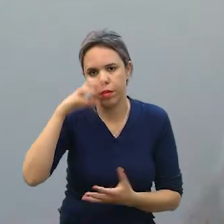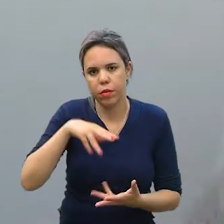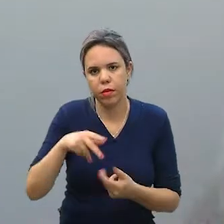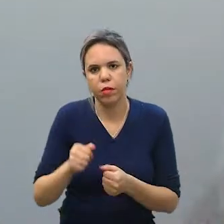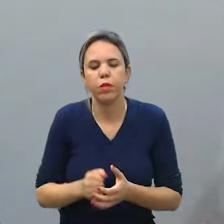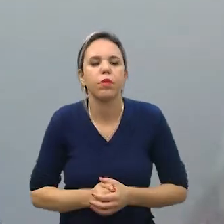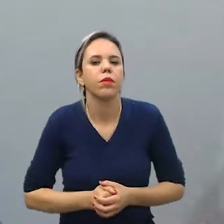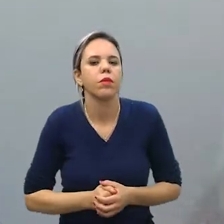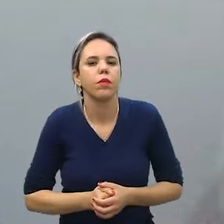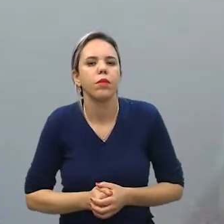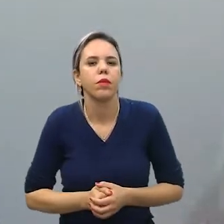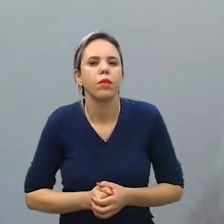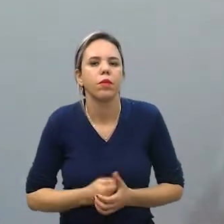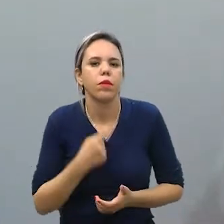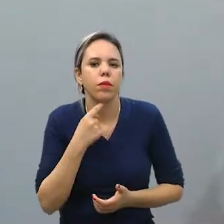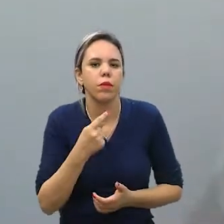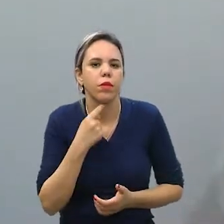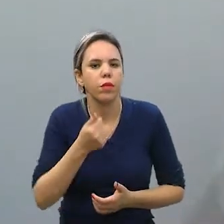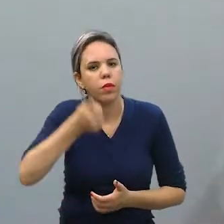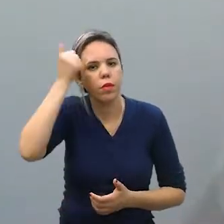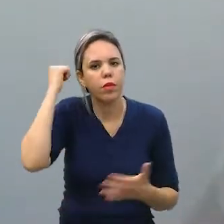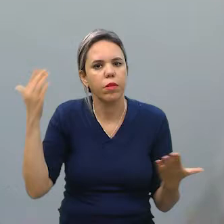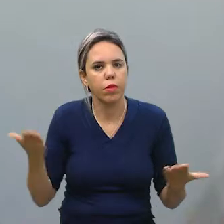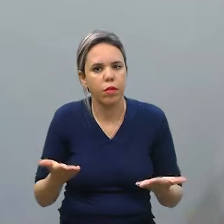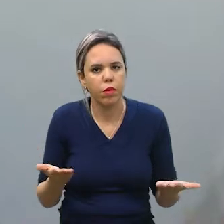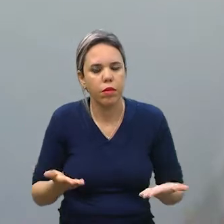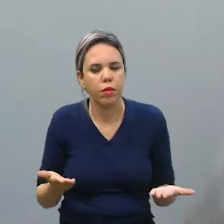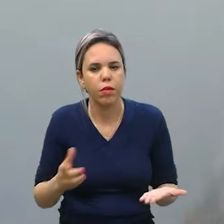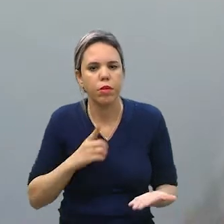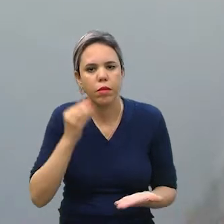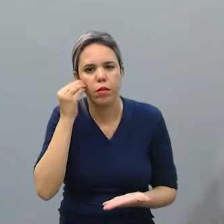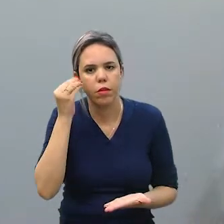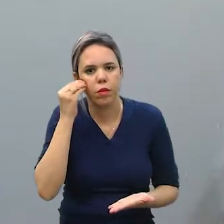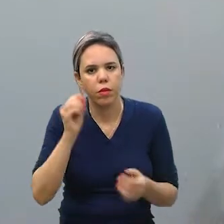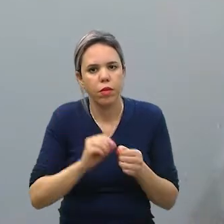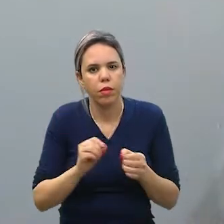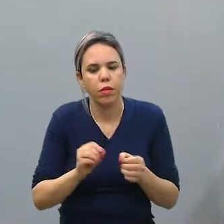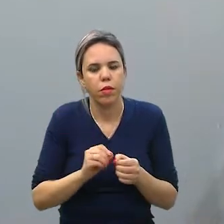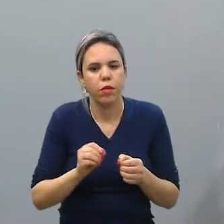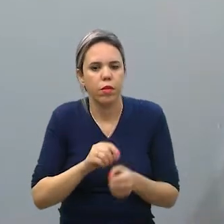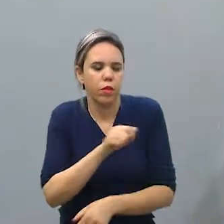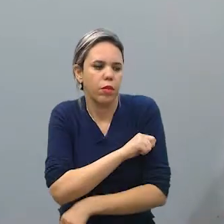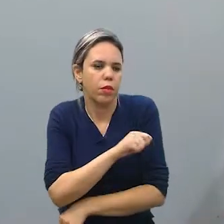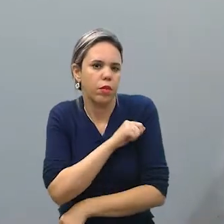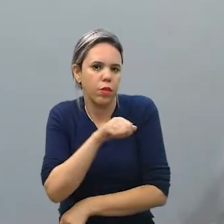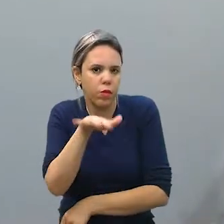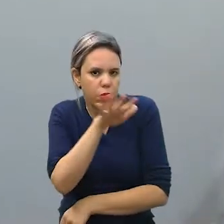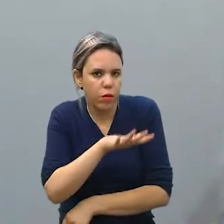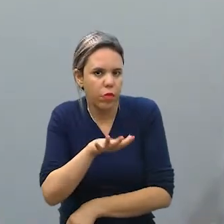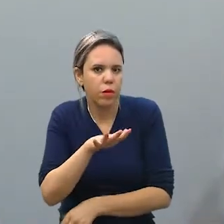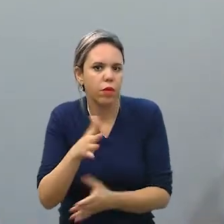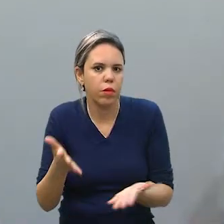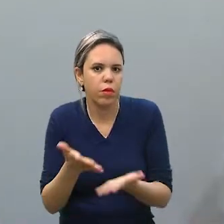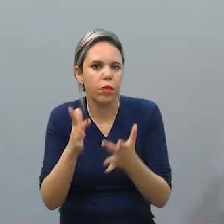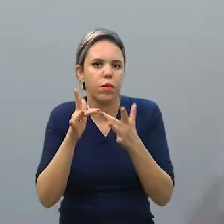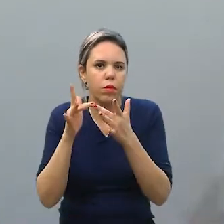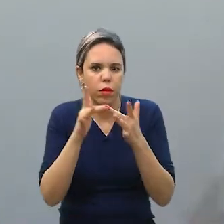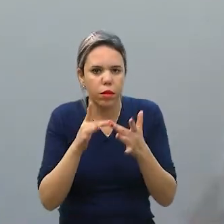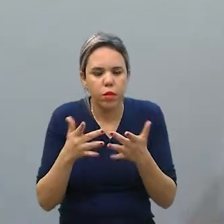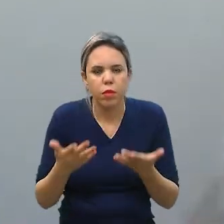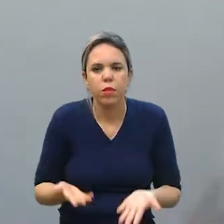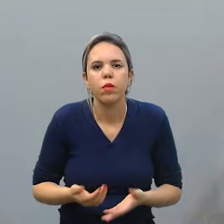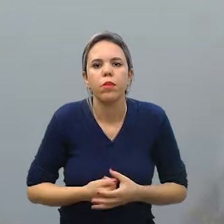ao redor. Então, as questões do vestibular hoje estão tentando fazer com que os alunos estabeleçam as